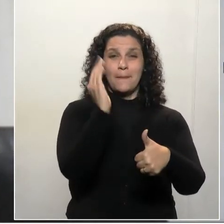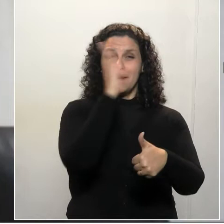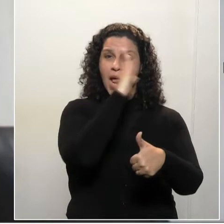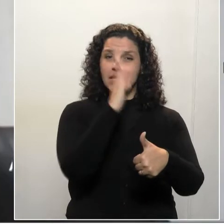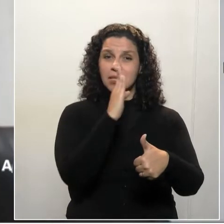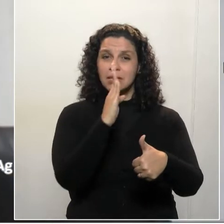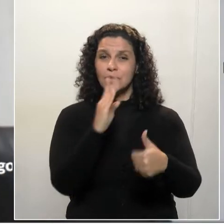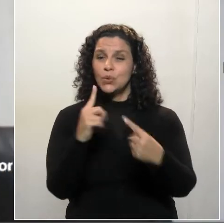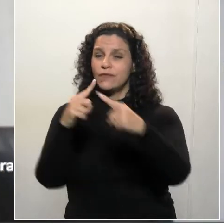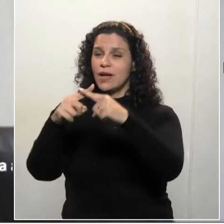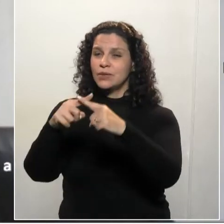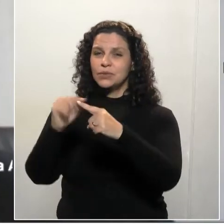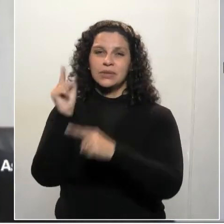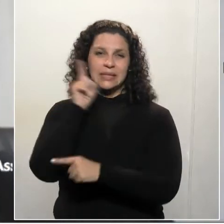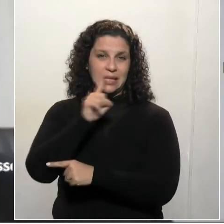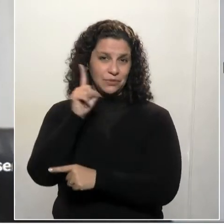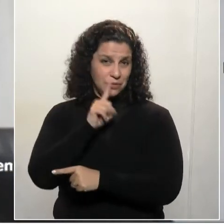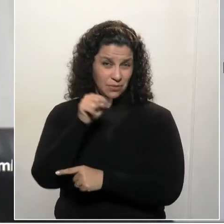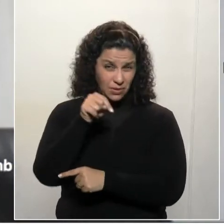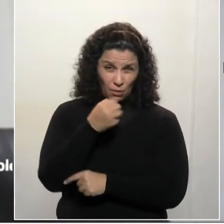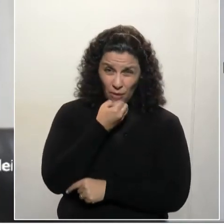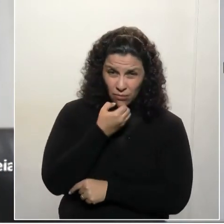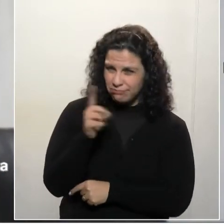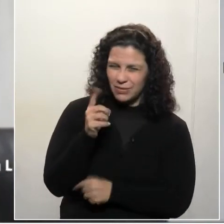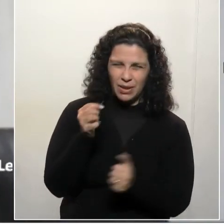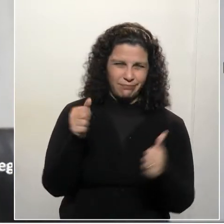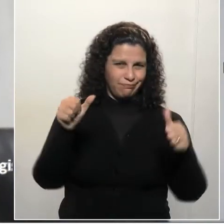isso é péssimo. Então,